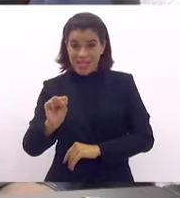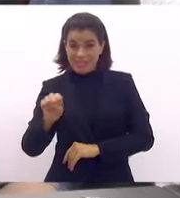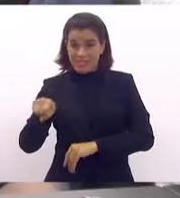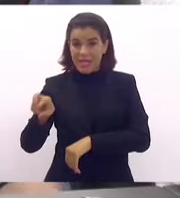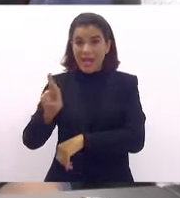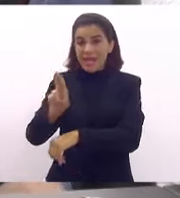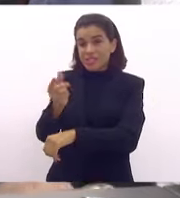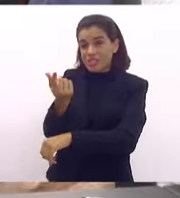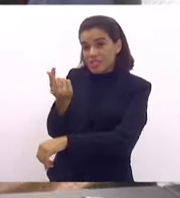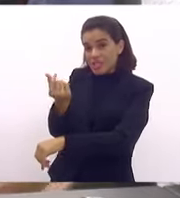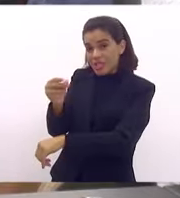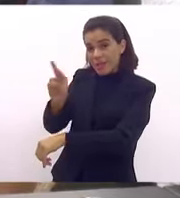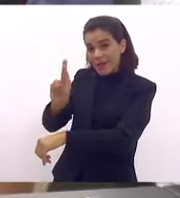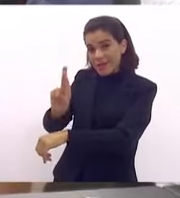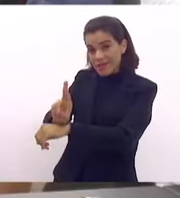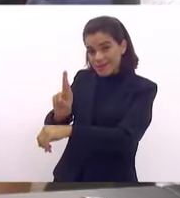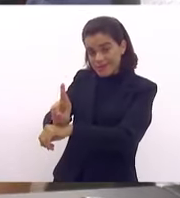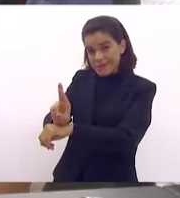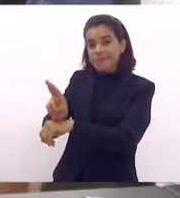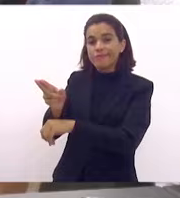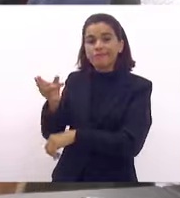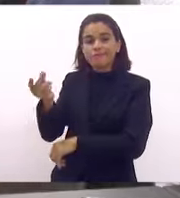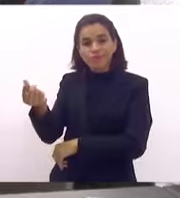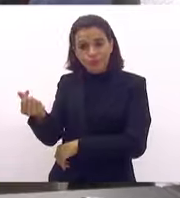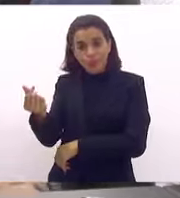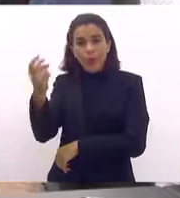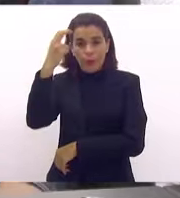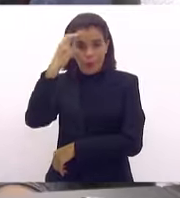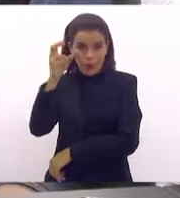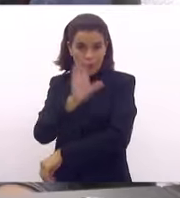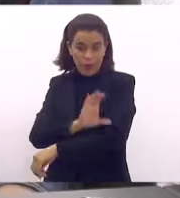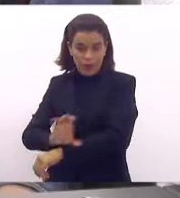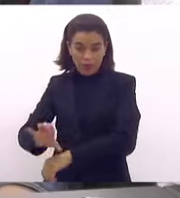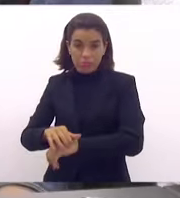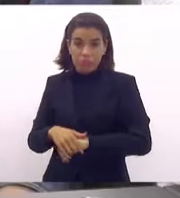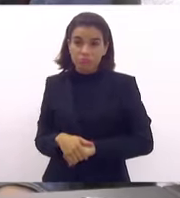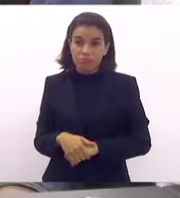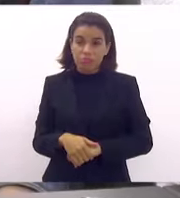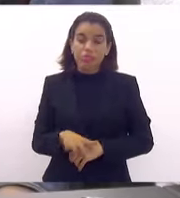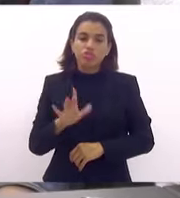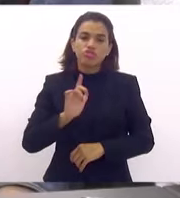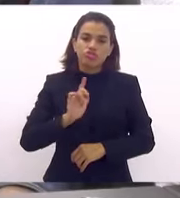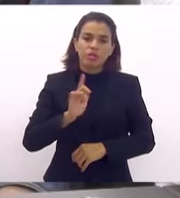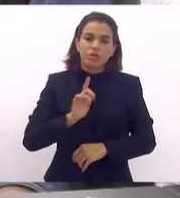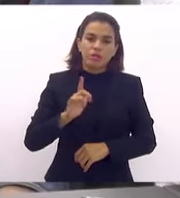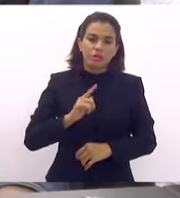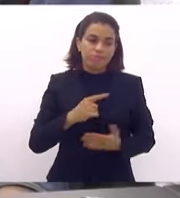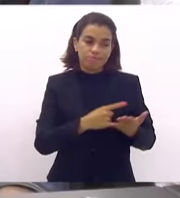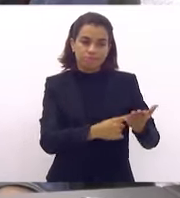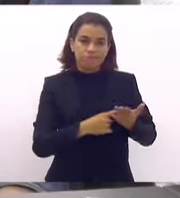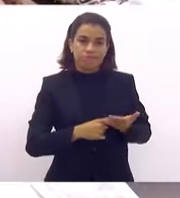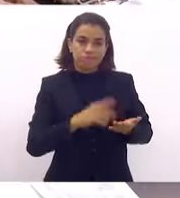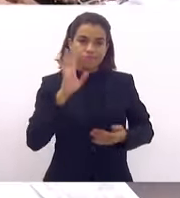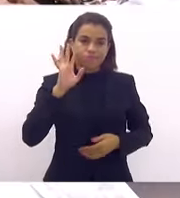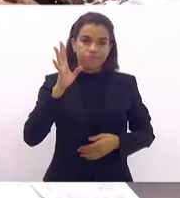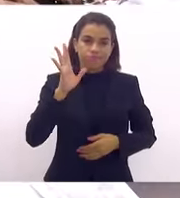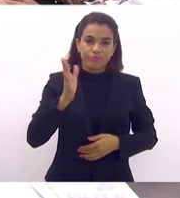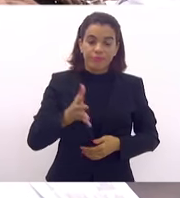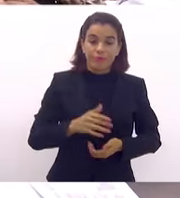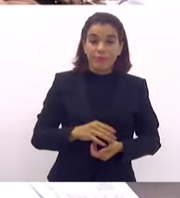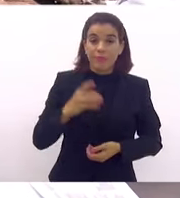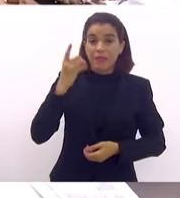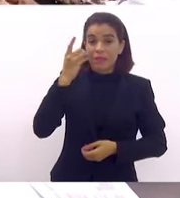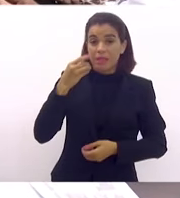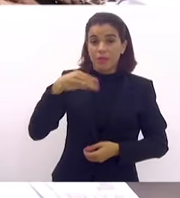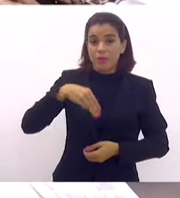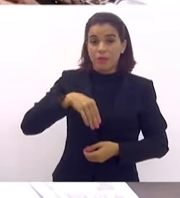cultural, etc., não muda muito, é só uma especificidade, mas já é uma decisão. Acho que a gente já chegou a um consenso aqui. Deputado Mink,